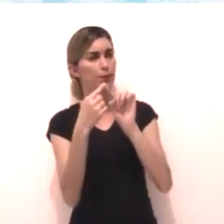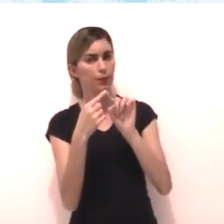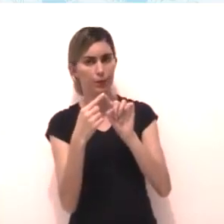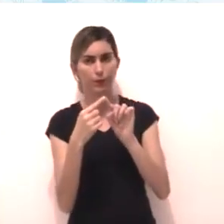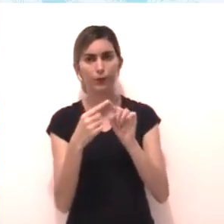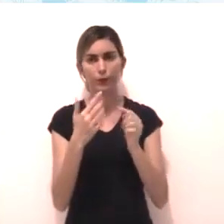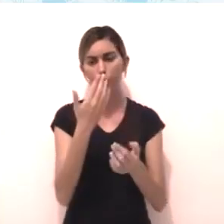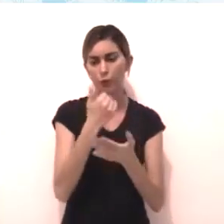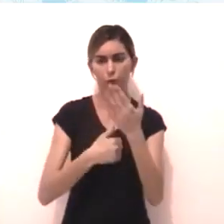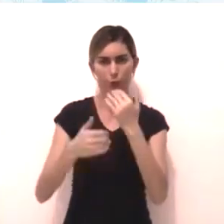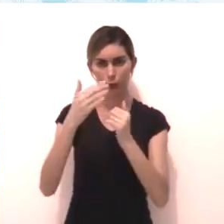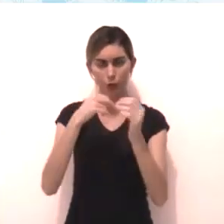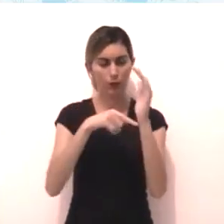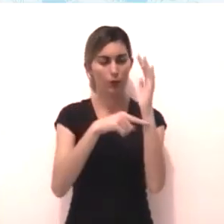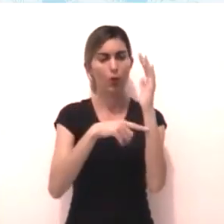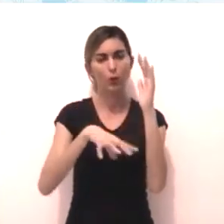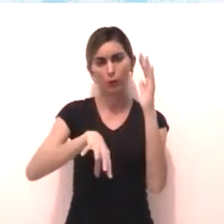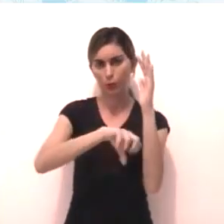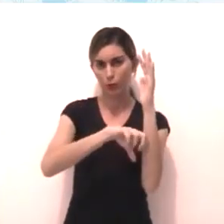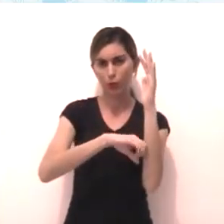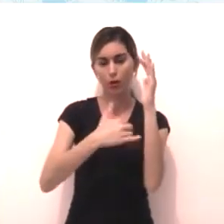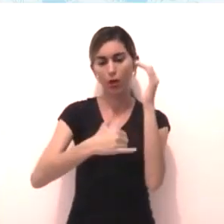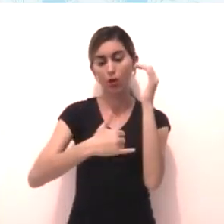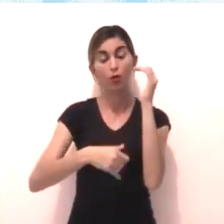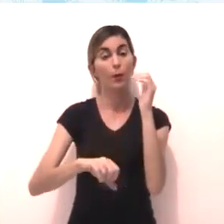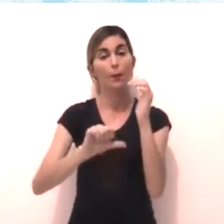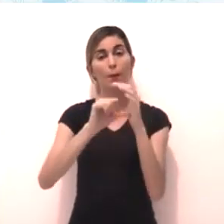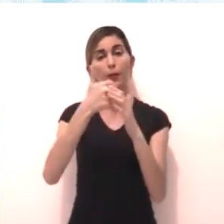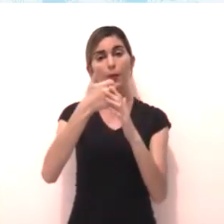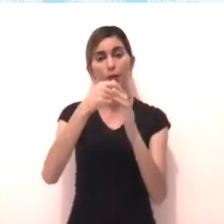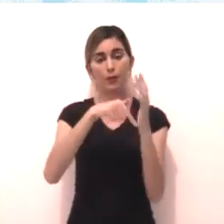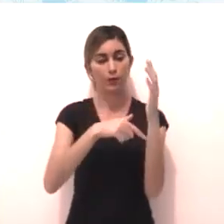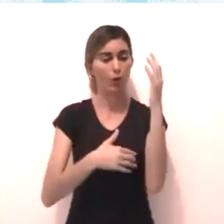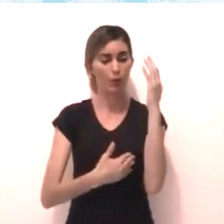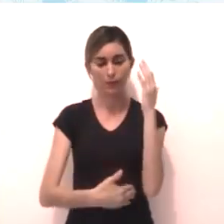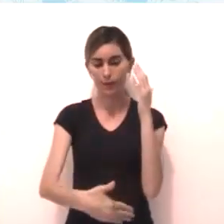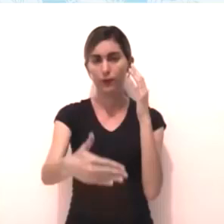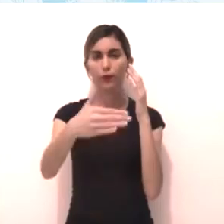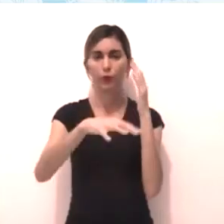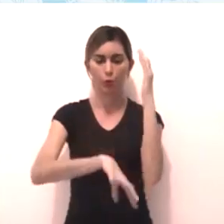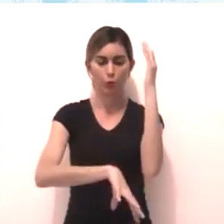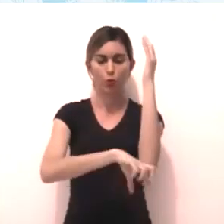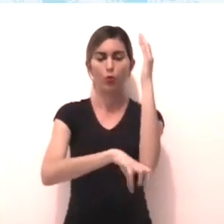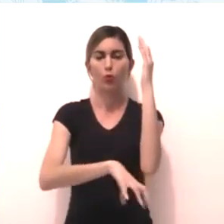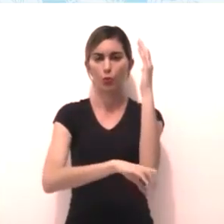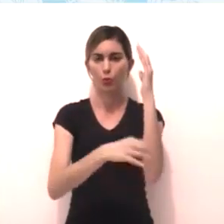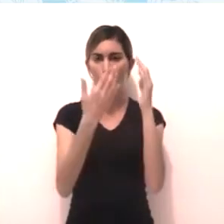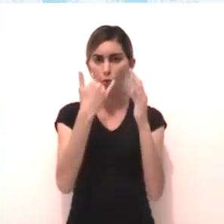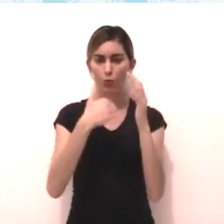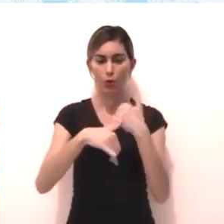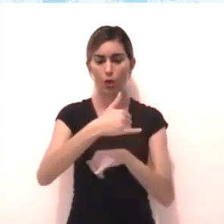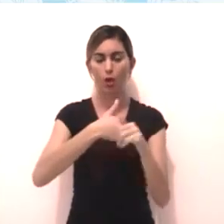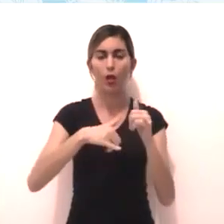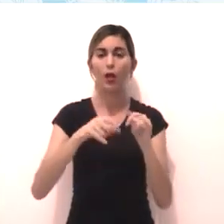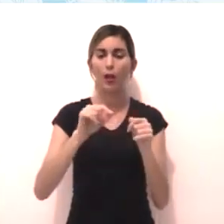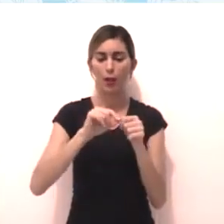relativa à questão da alimentação? A primeira importância é que a planta, a partir desse processo de fotossíntese,